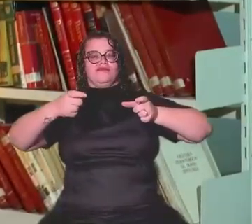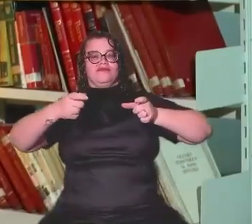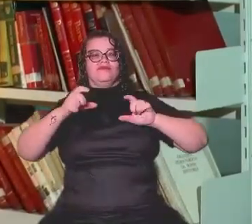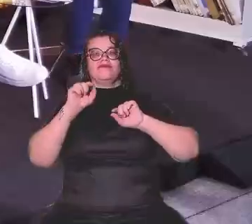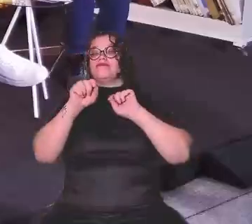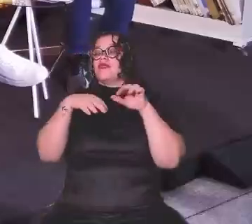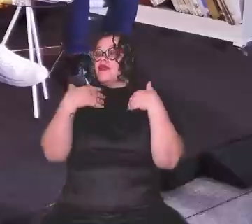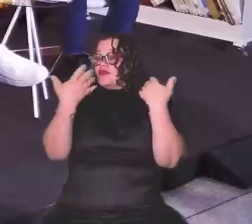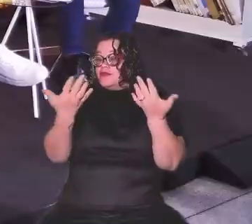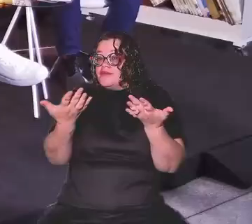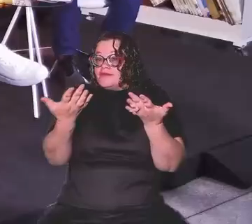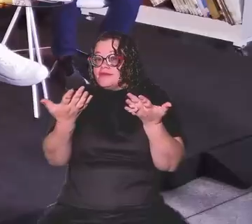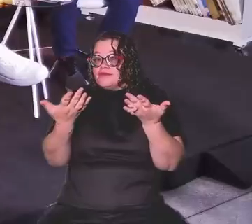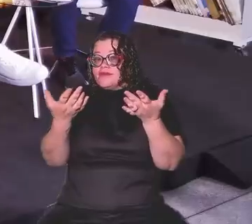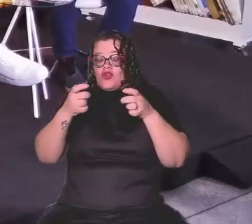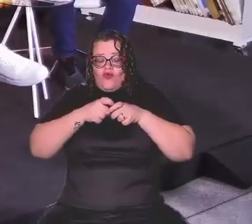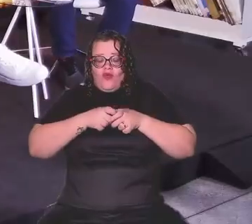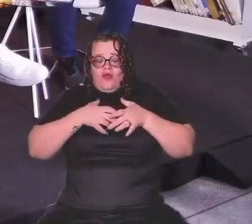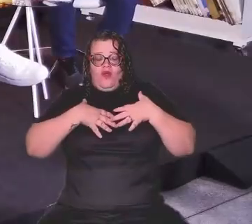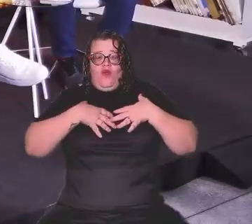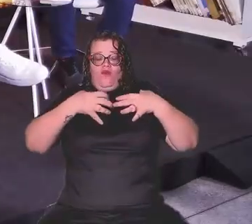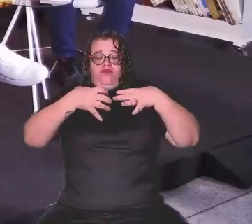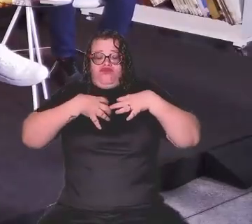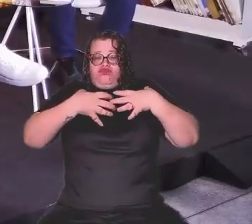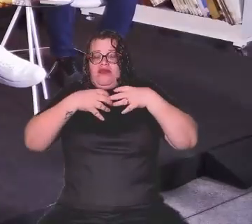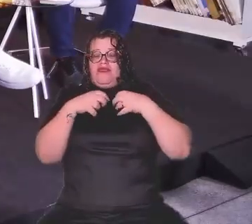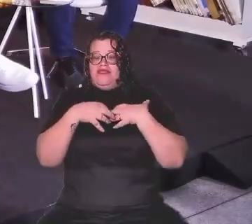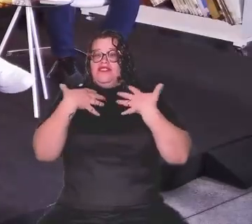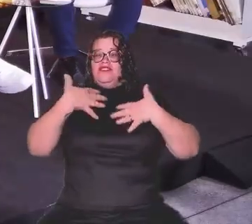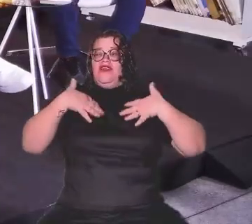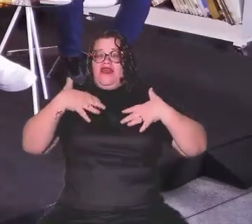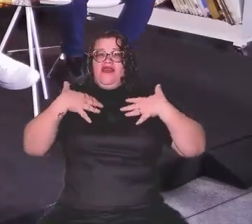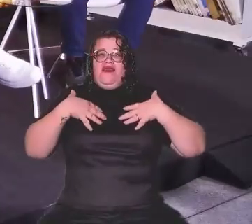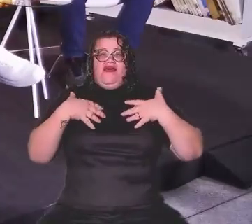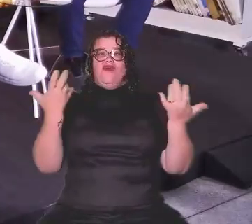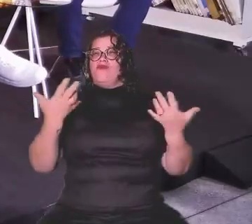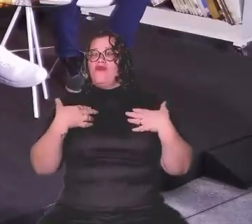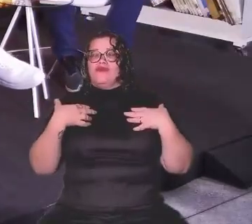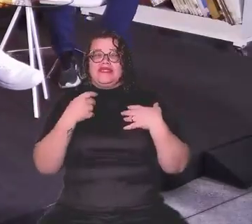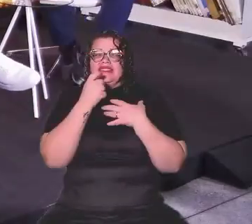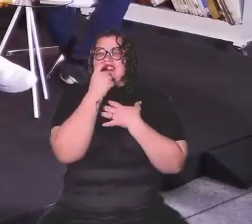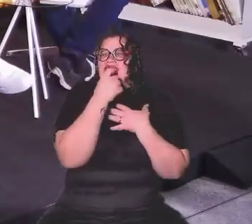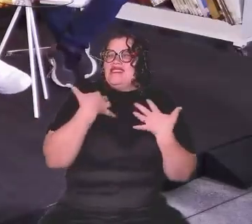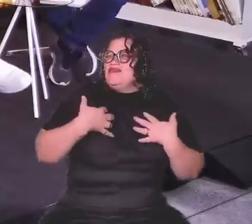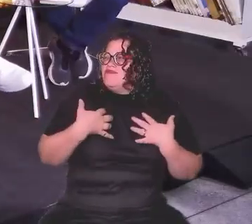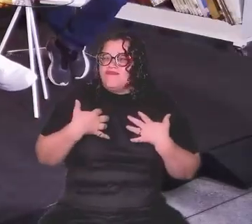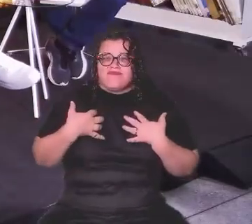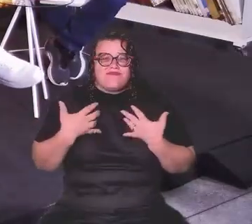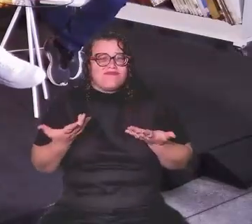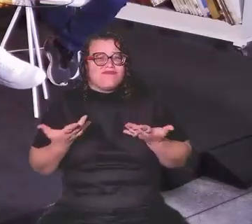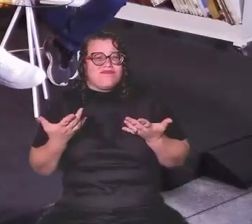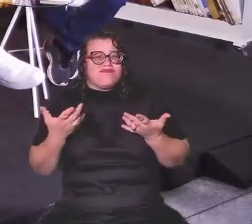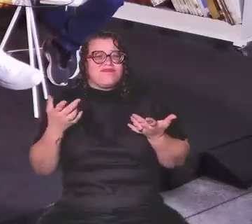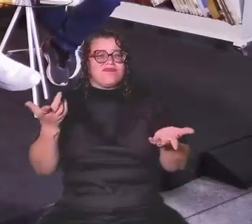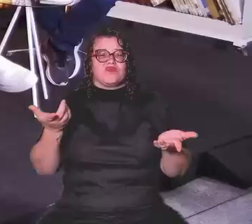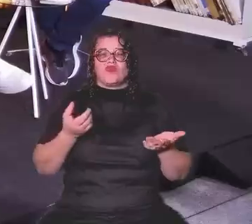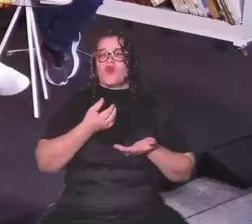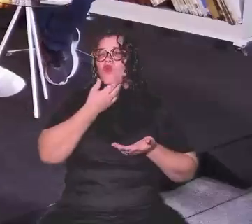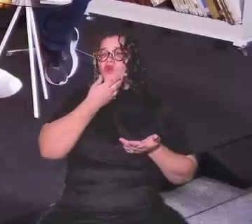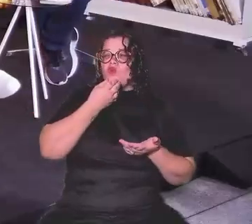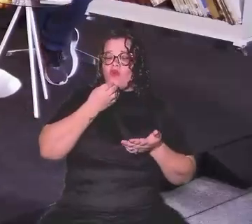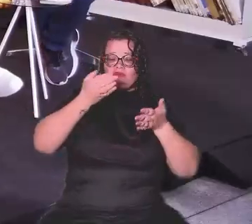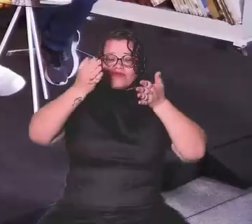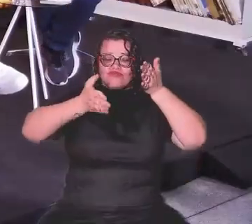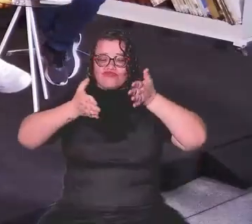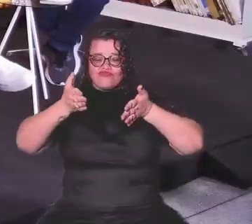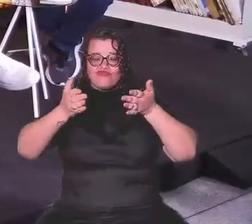E aí? Vocês vão explodir? Vocês estão roucos? Vocês estão indignados ou não? Tempos de homens